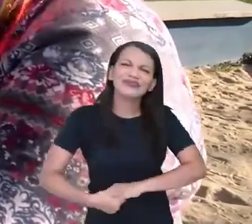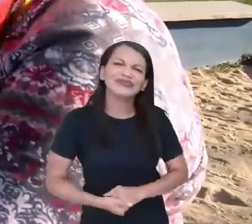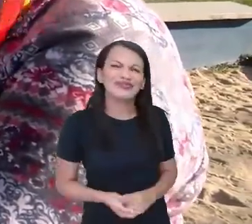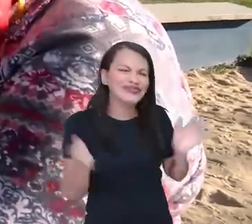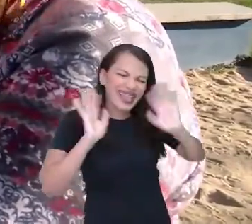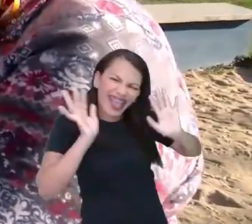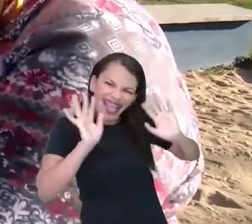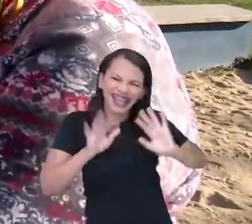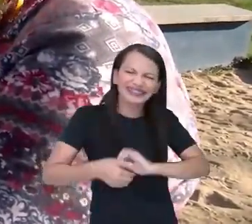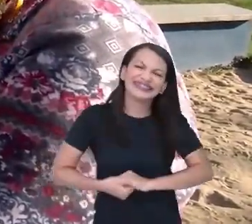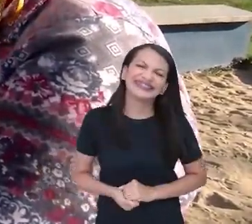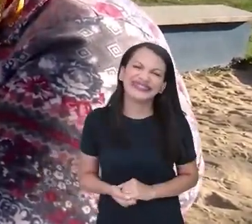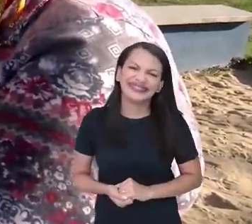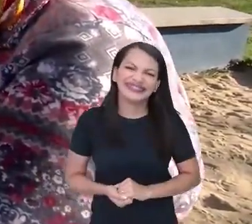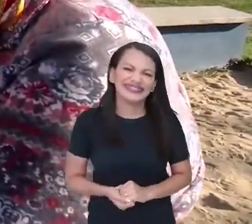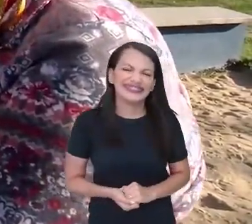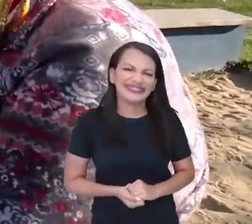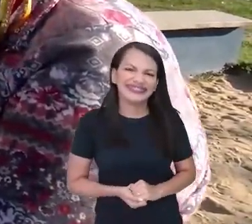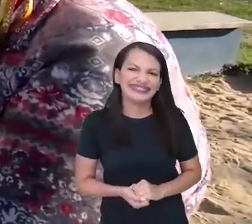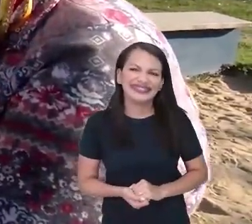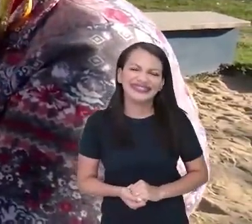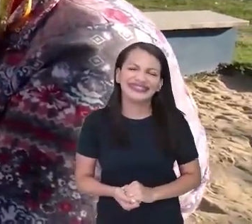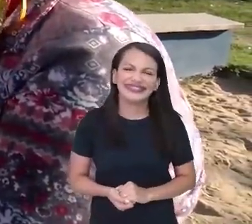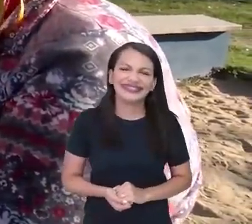Tchau. Tchau.